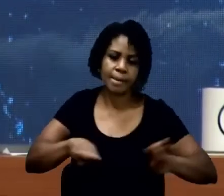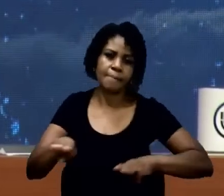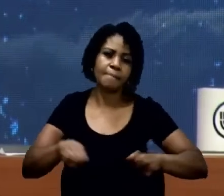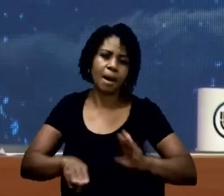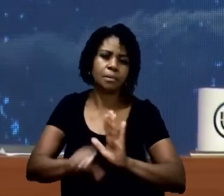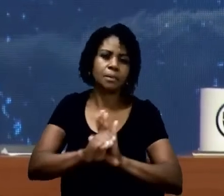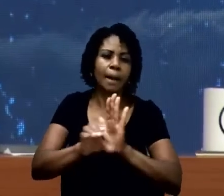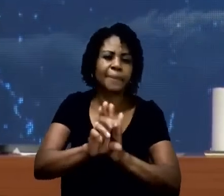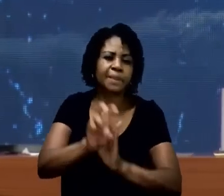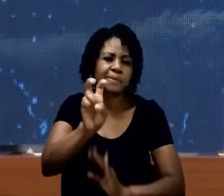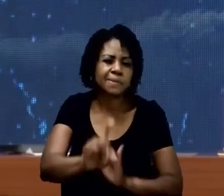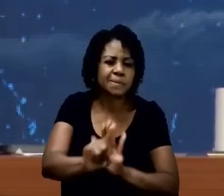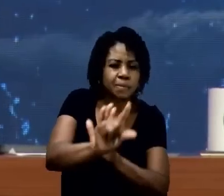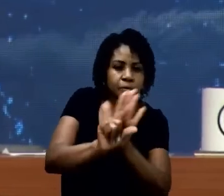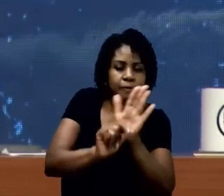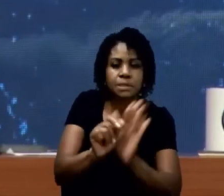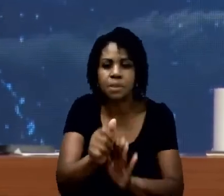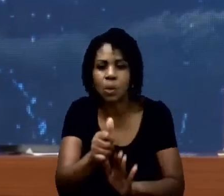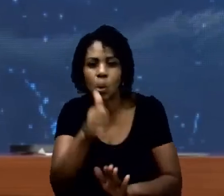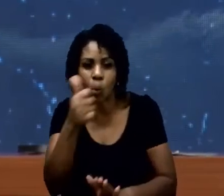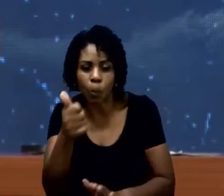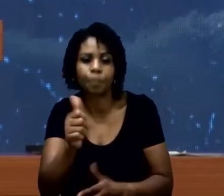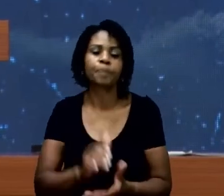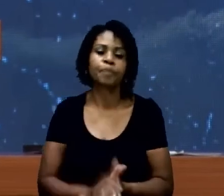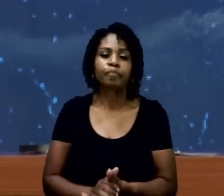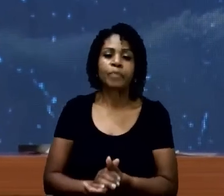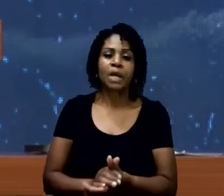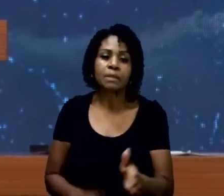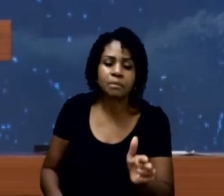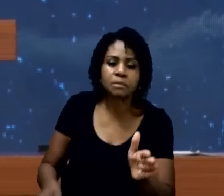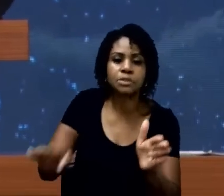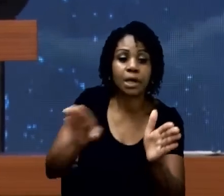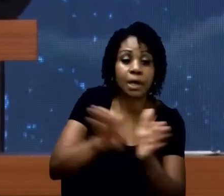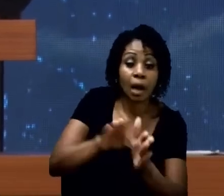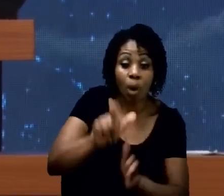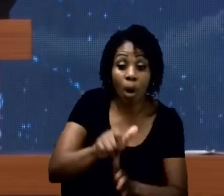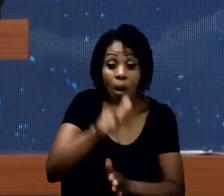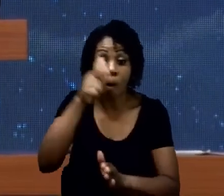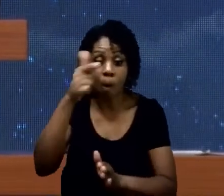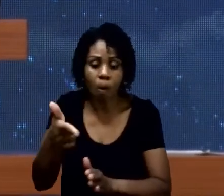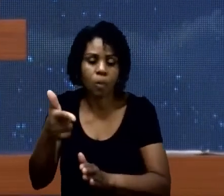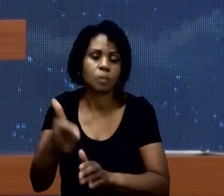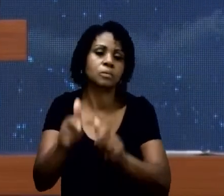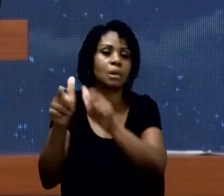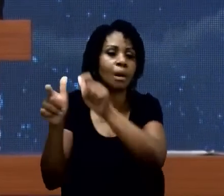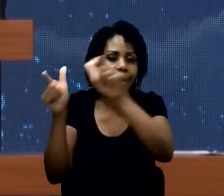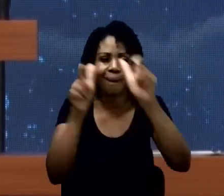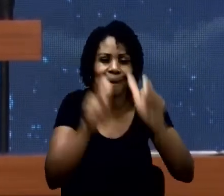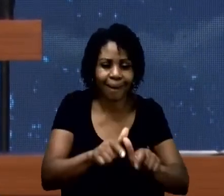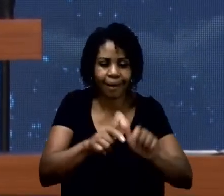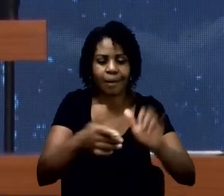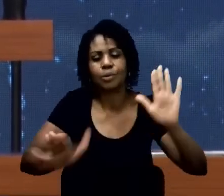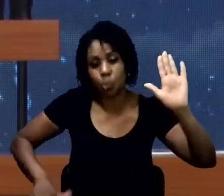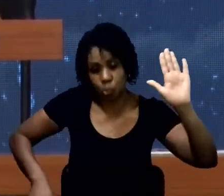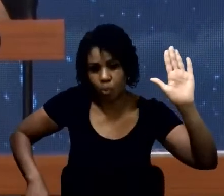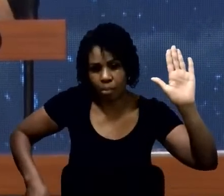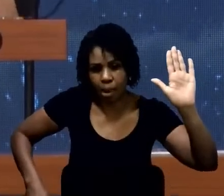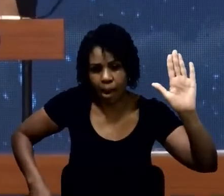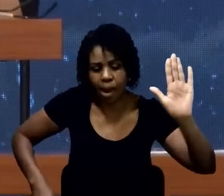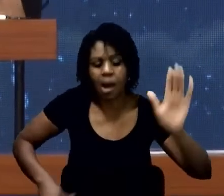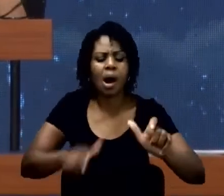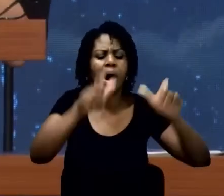escrito no versículo 1, entre mentes chegaram a outra margem do mar, a terra dos Gerazenos.